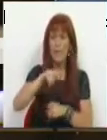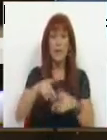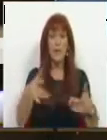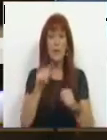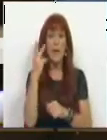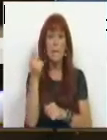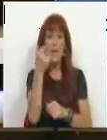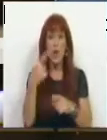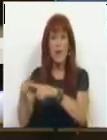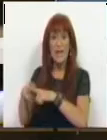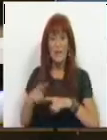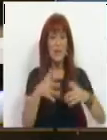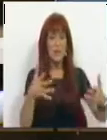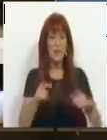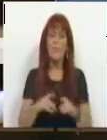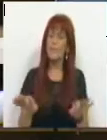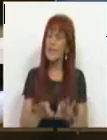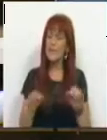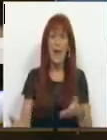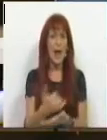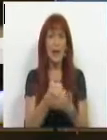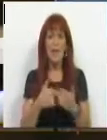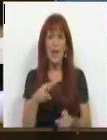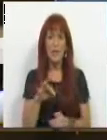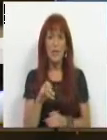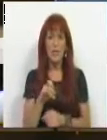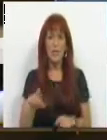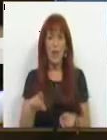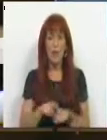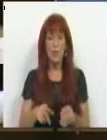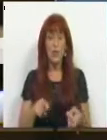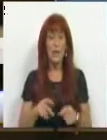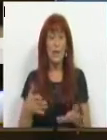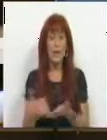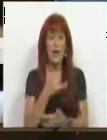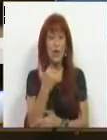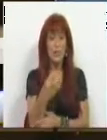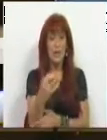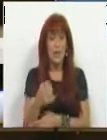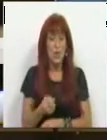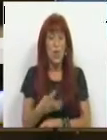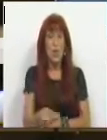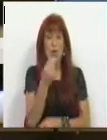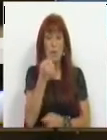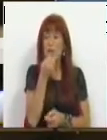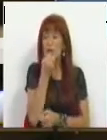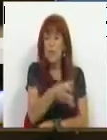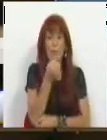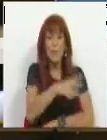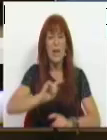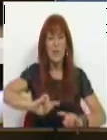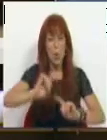pela biodiversidade. De acordo com dados da FAO, dados de 2013, a quantidade de alimentos